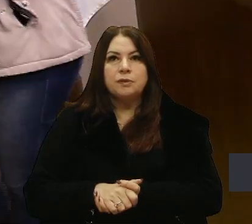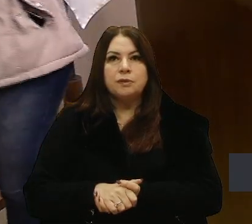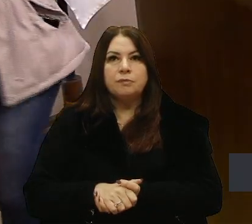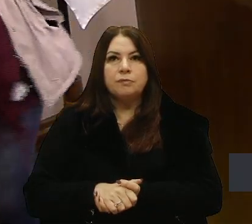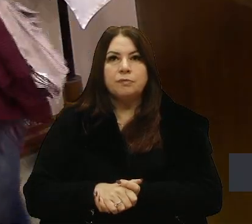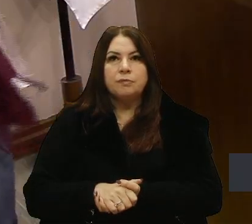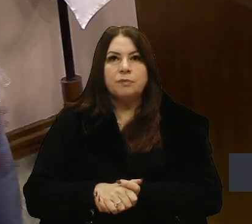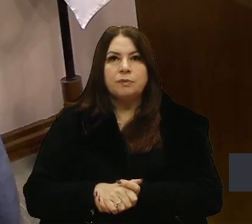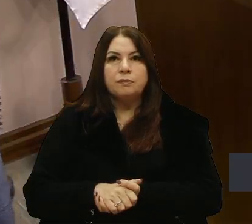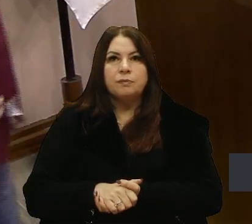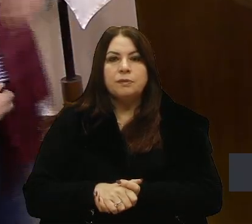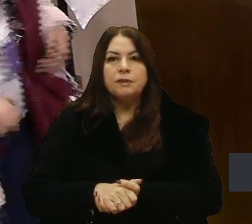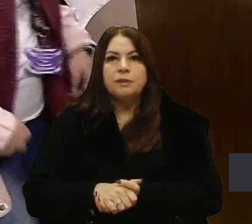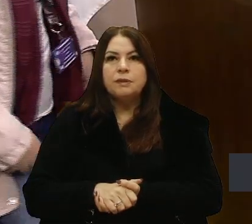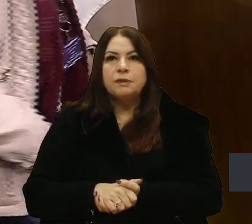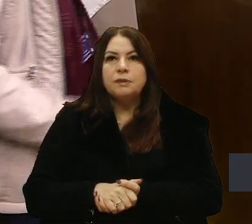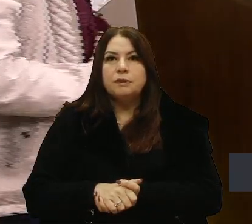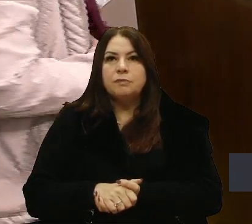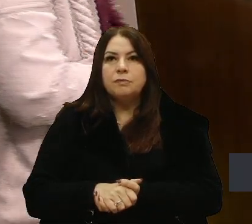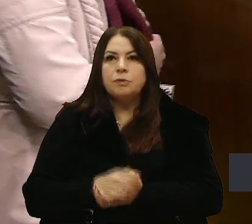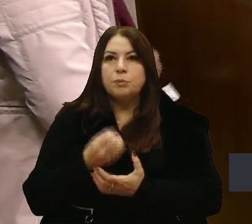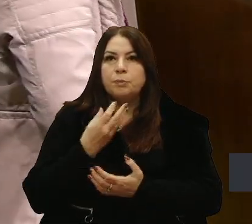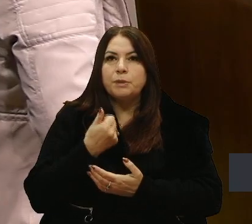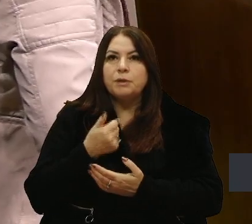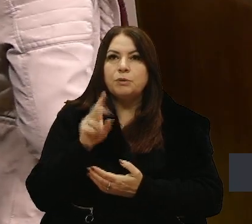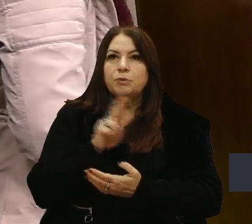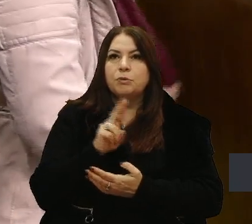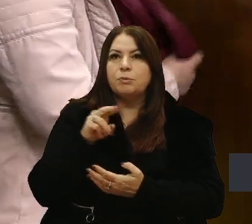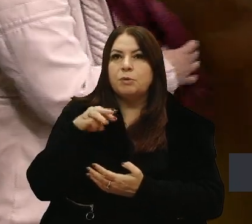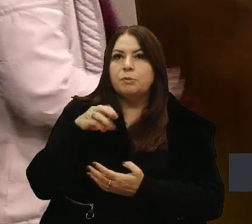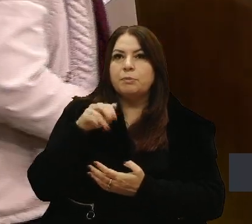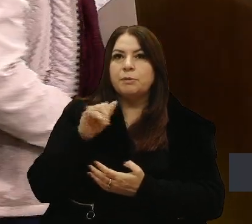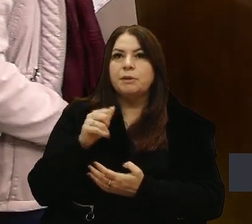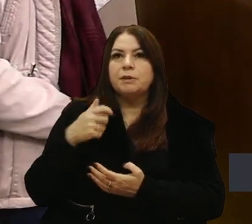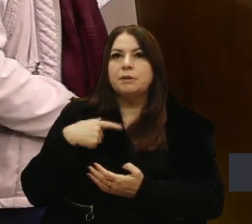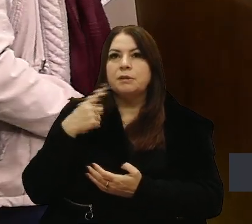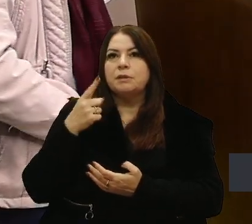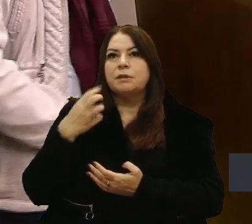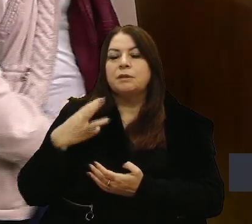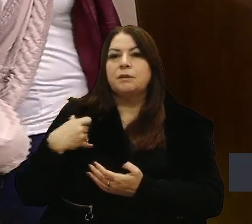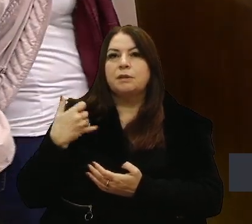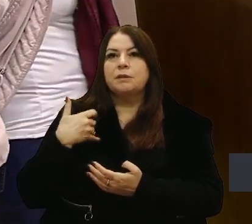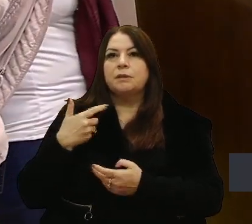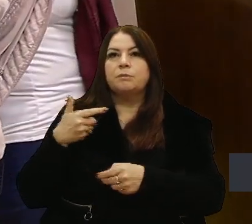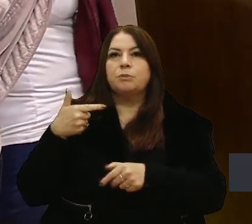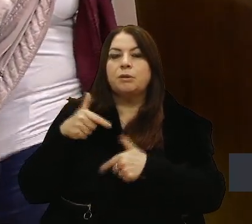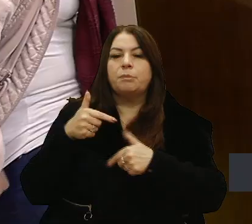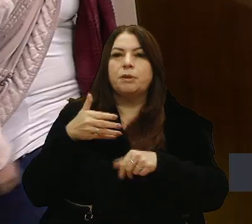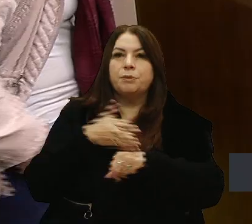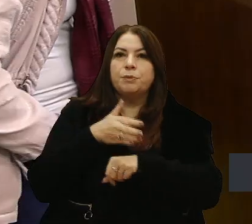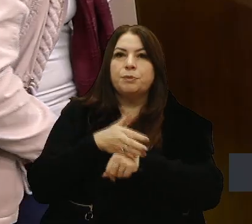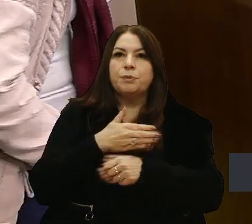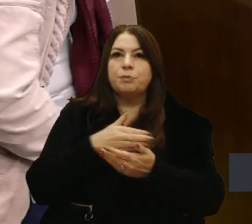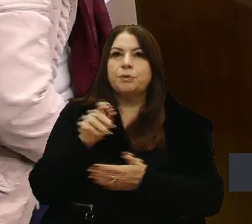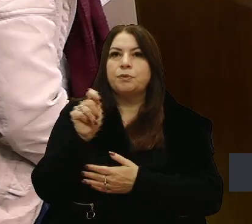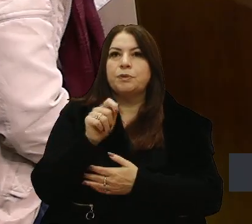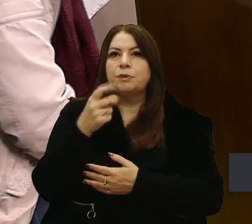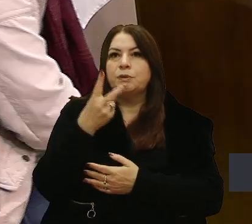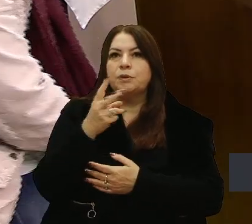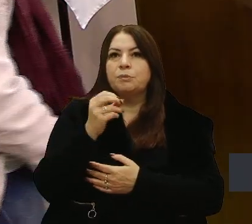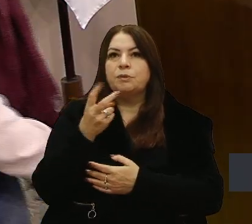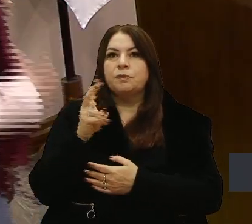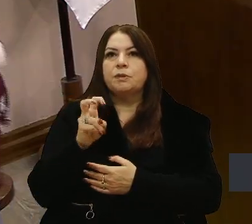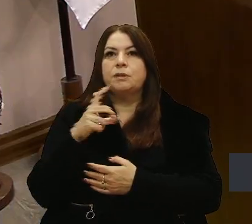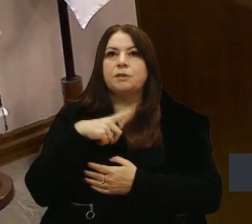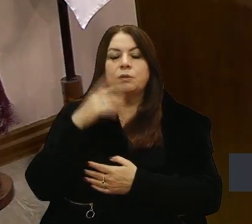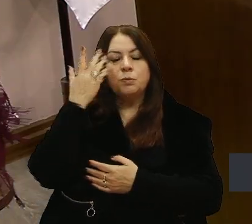Oi, tá indo? Oi, tudo bom? Meu nome é Maria Vitória, eu tenho 13 anos e eu faço parte do serviço desde agosto de 2025. Eu